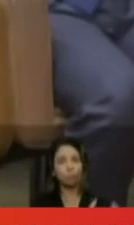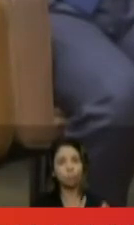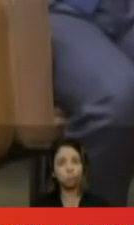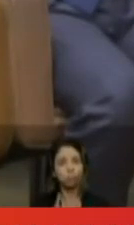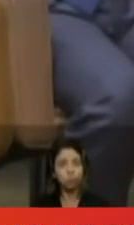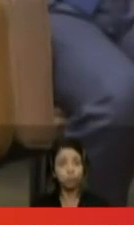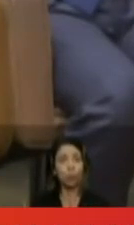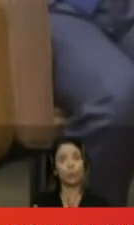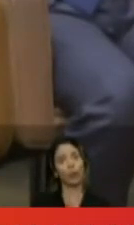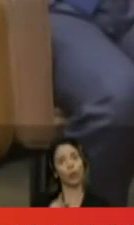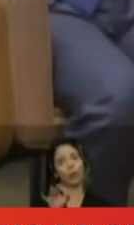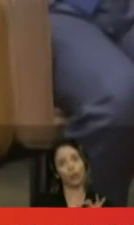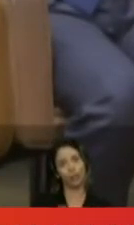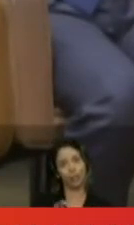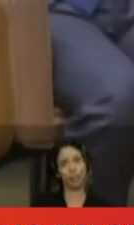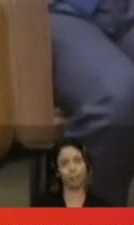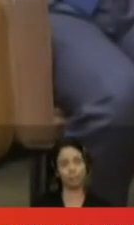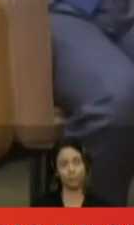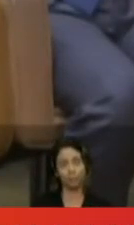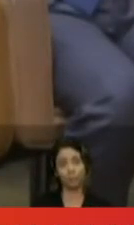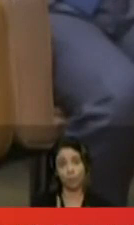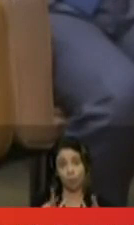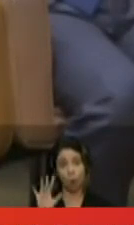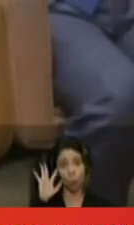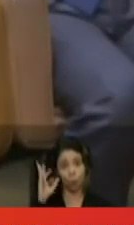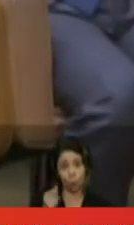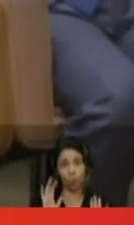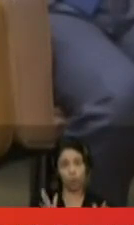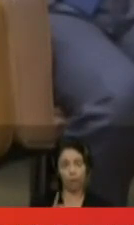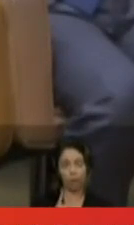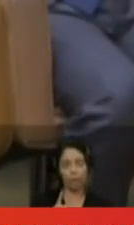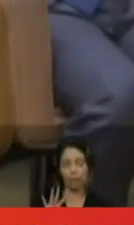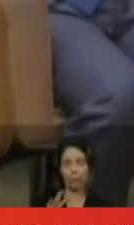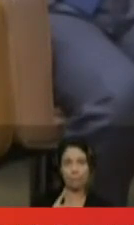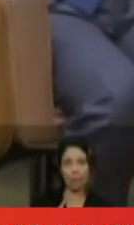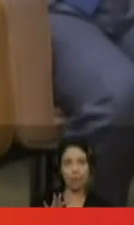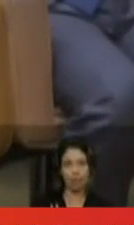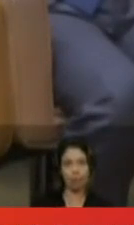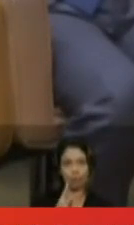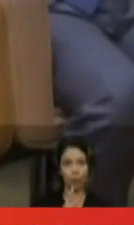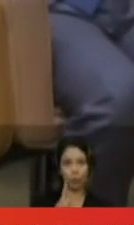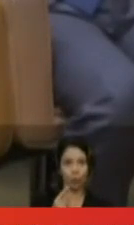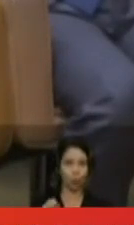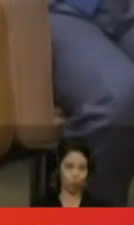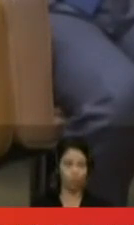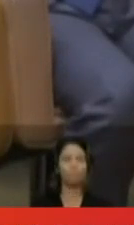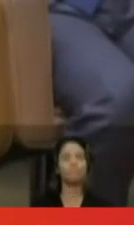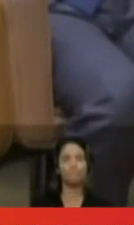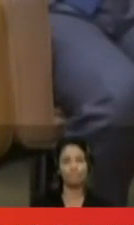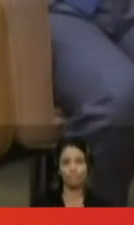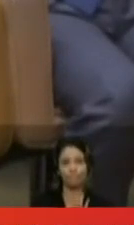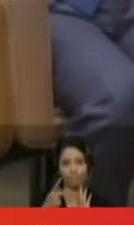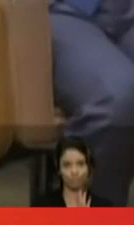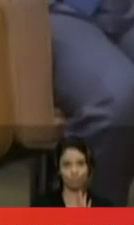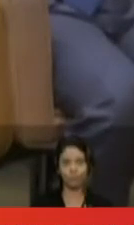essa sua autonomia garantida e consegue, por incrível que pareça, continuar o compromisso com o seu eleitorado. Mas, Rolly, deixa eu fazer um contraponto